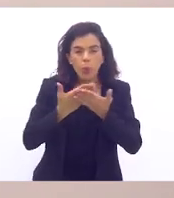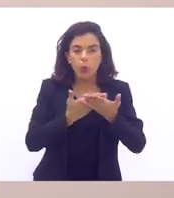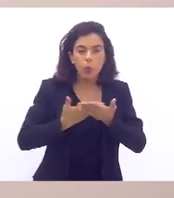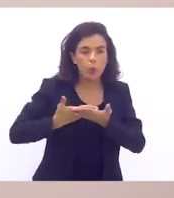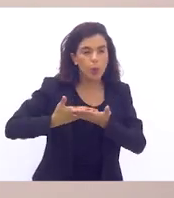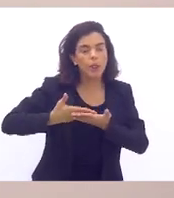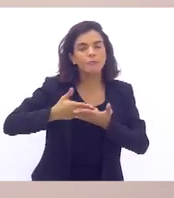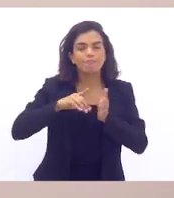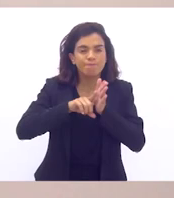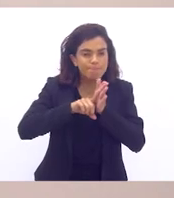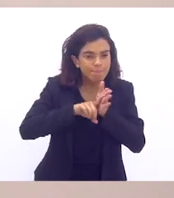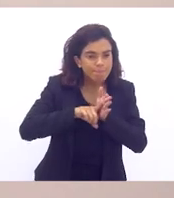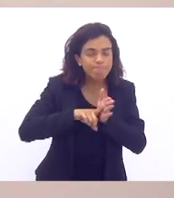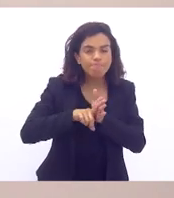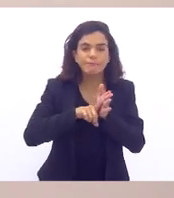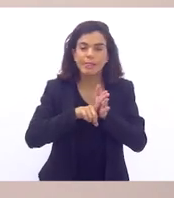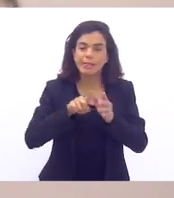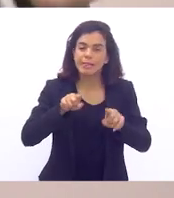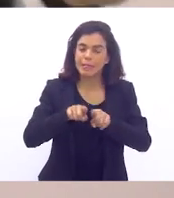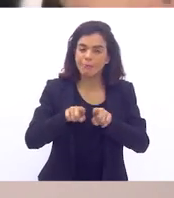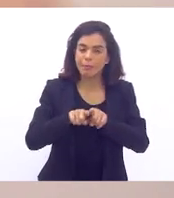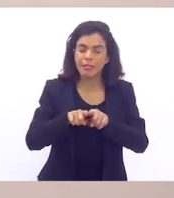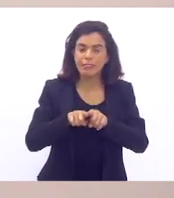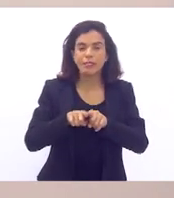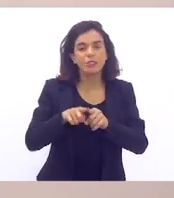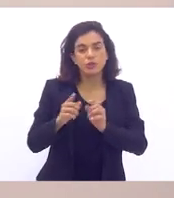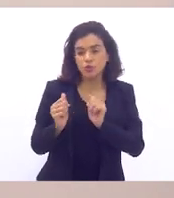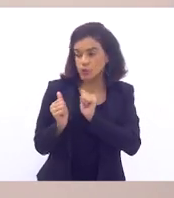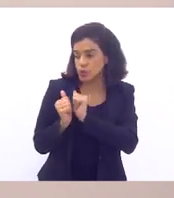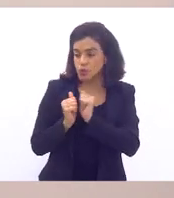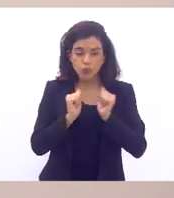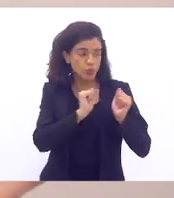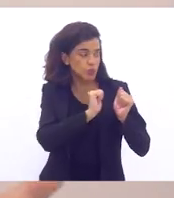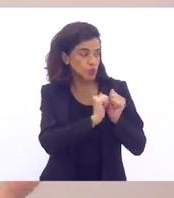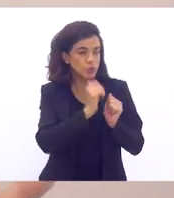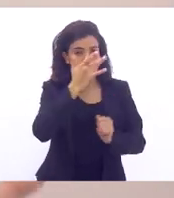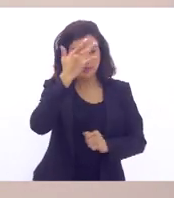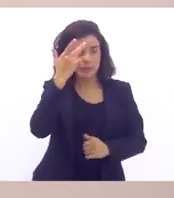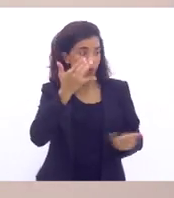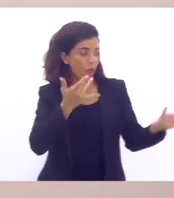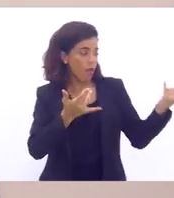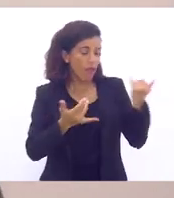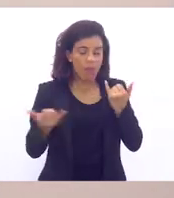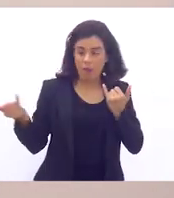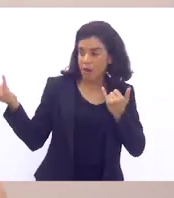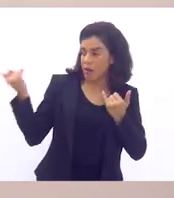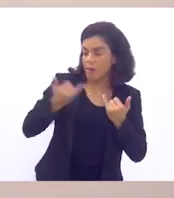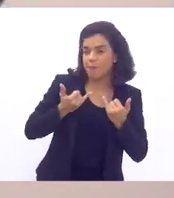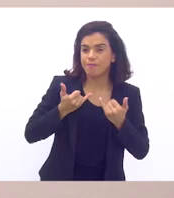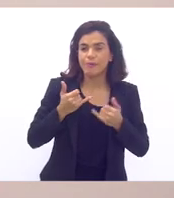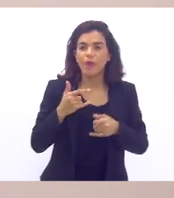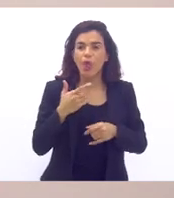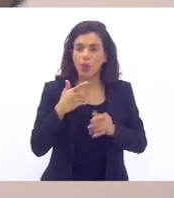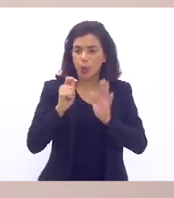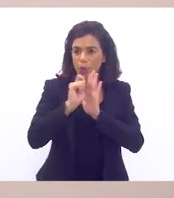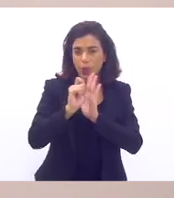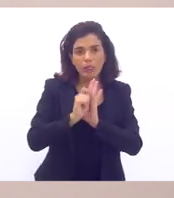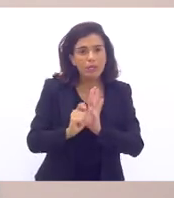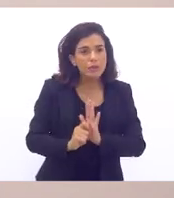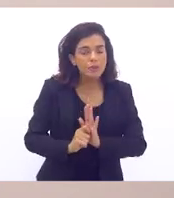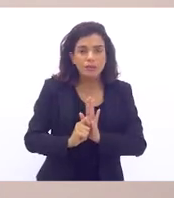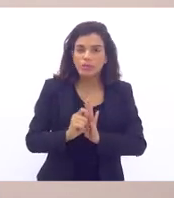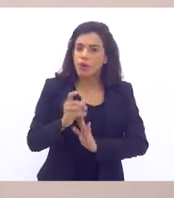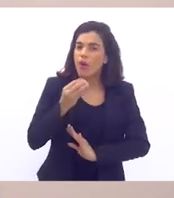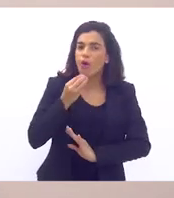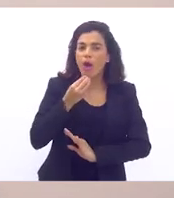entender mais eu não e vou estar perto de gente que conhece que vai me dizer como é que eu tô aqui fazendo uma série de anotações mas não há